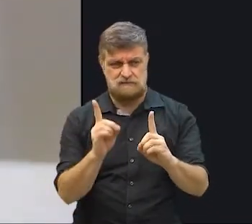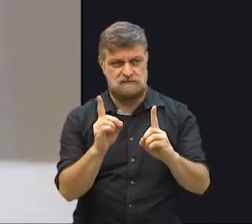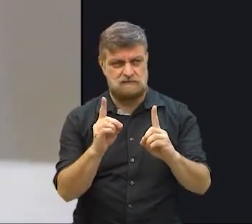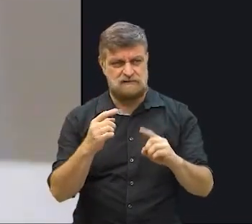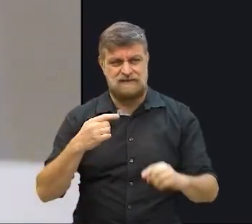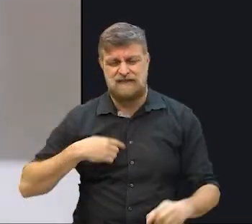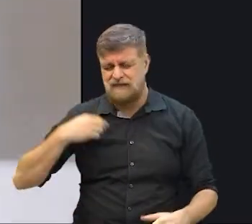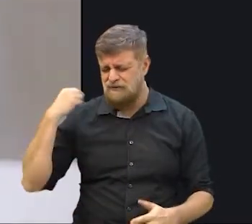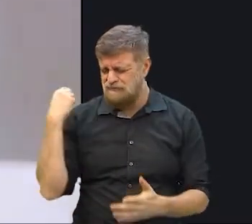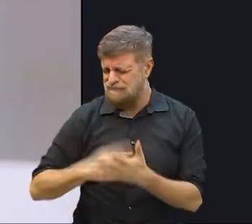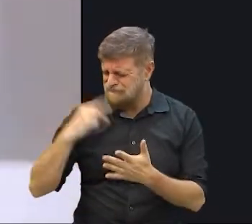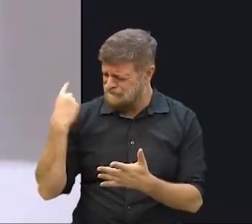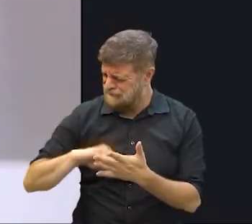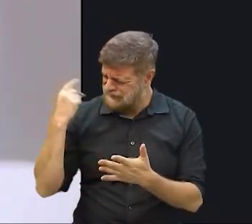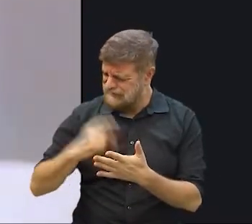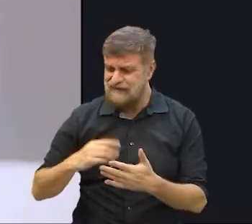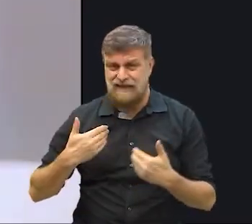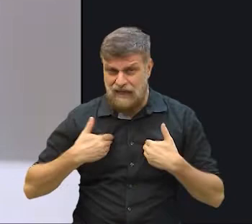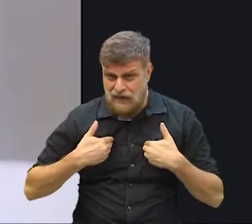mim. Gente,